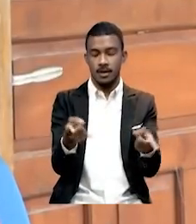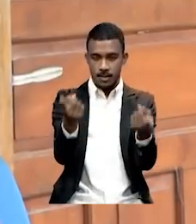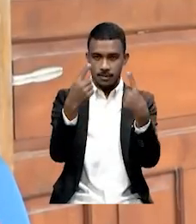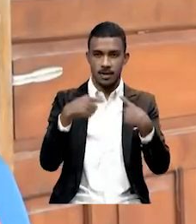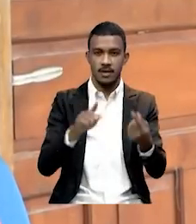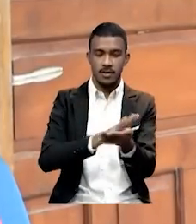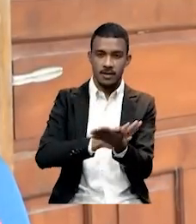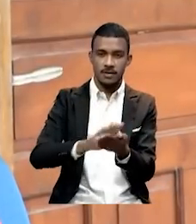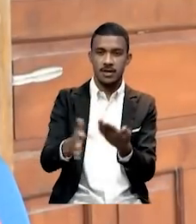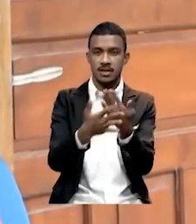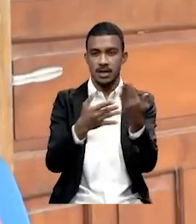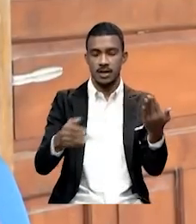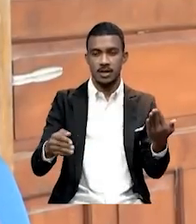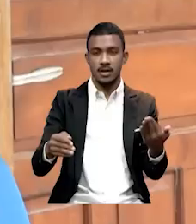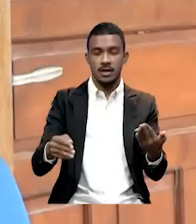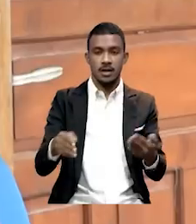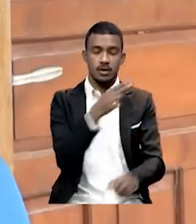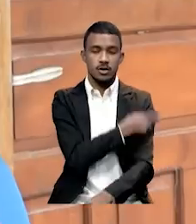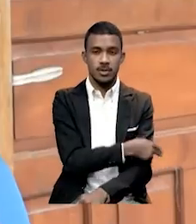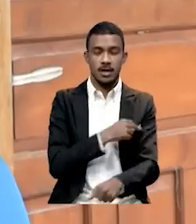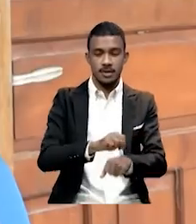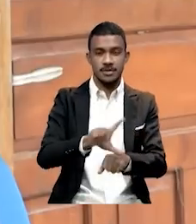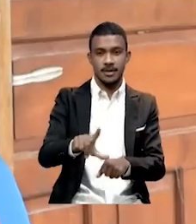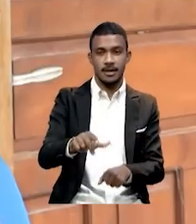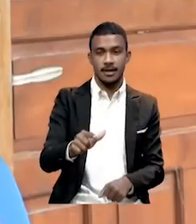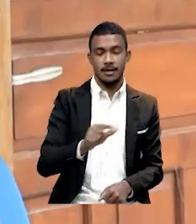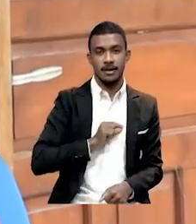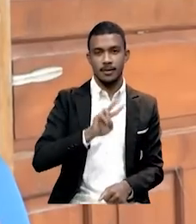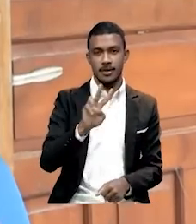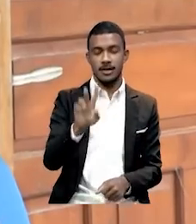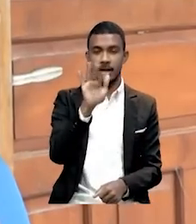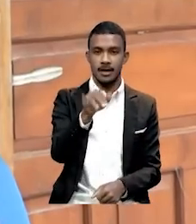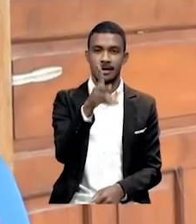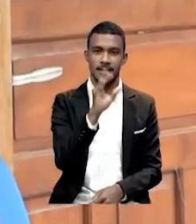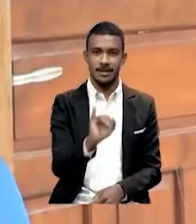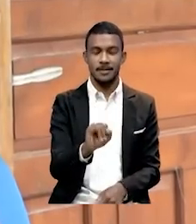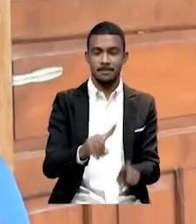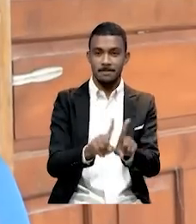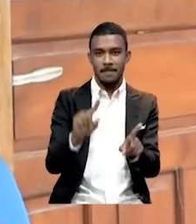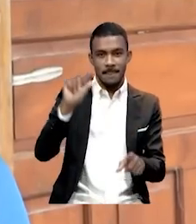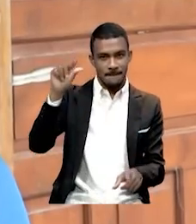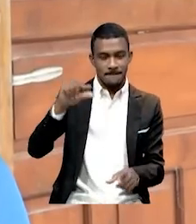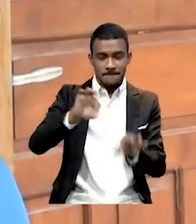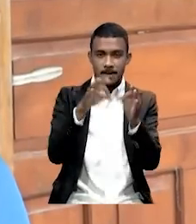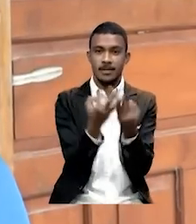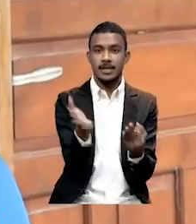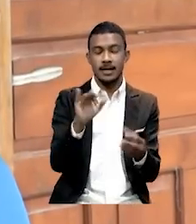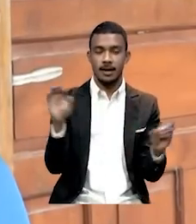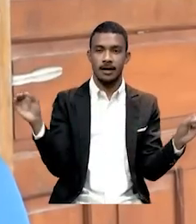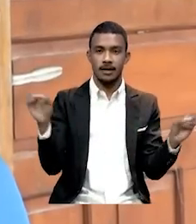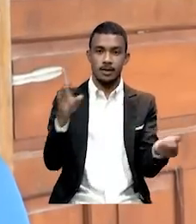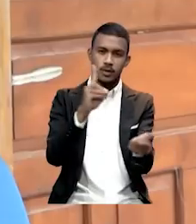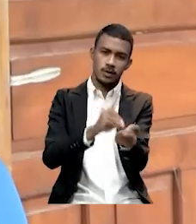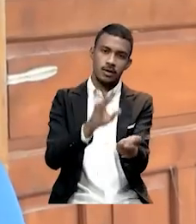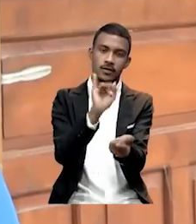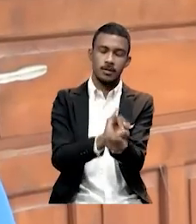iha Hospital Nacional Guido Valadares atu hela iha dili como familia sira laia antau dotor ka enfermeiro siran be mo